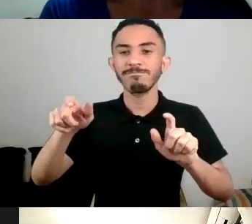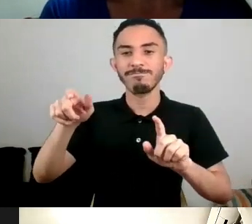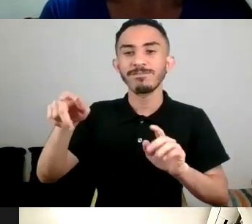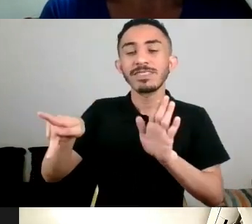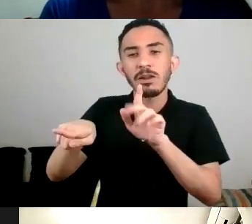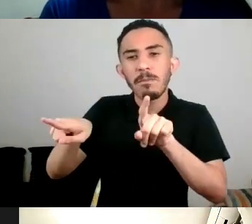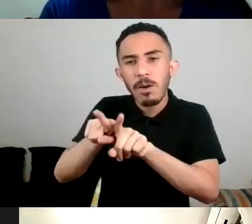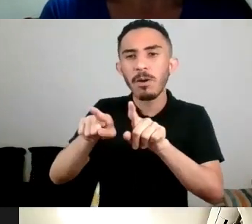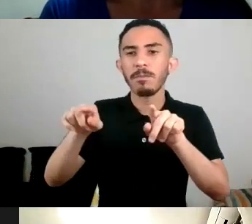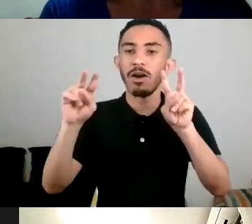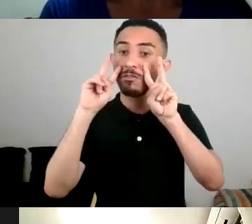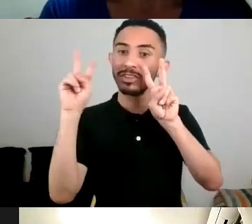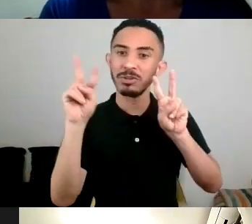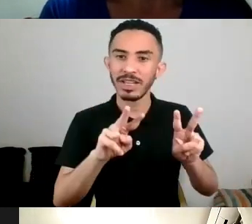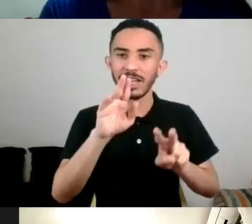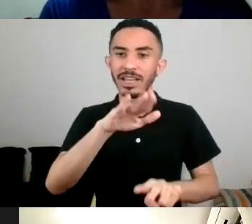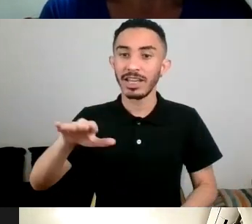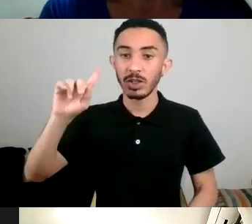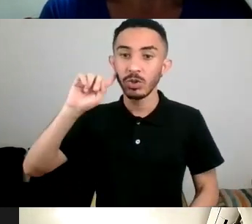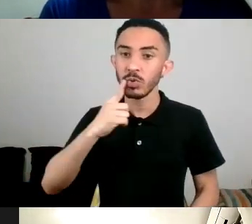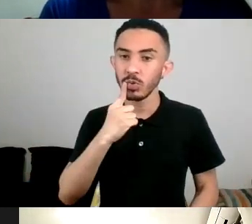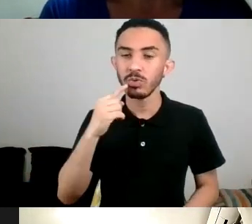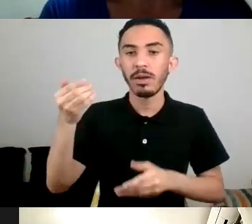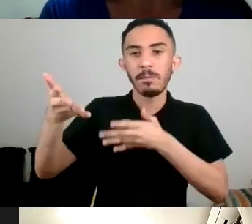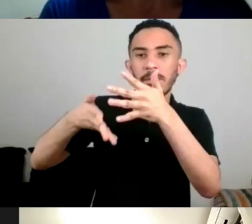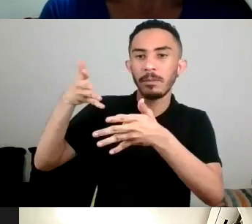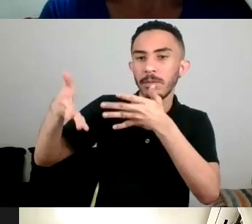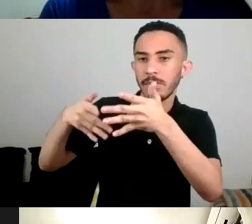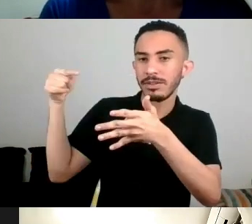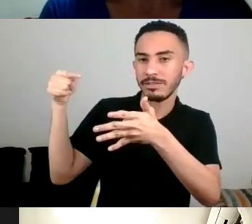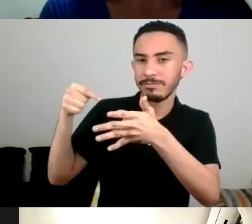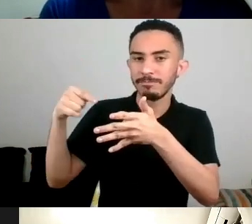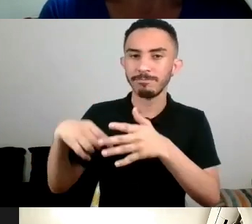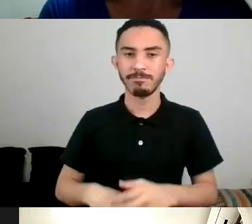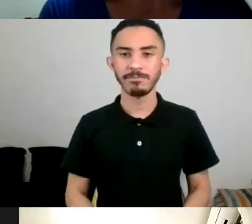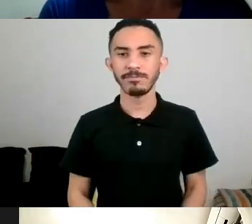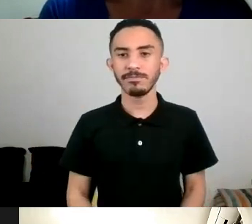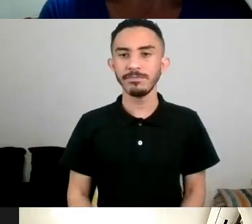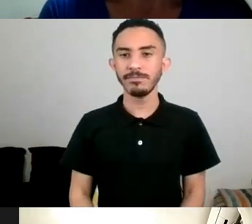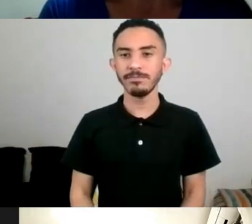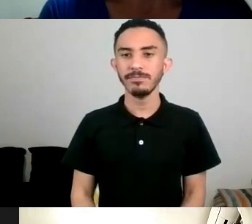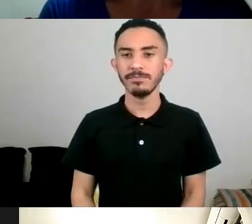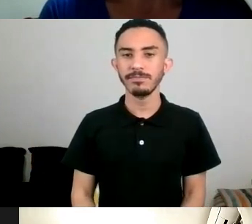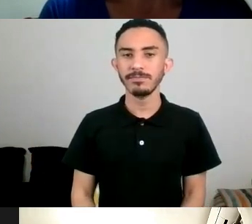da visibilidade da criança surda com a língua de sinais.